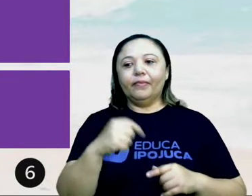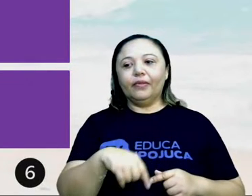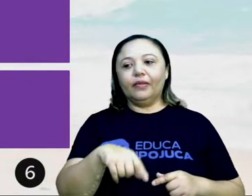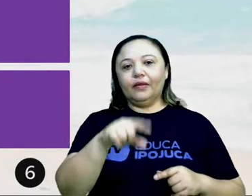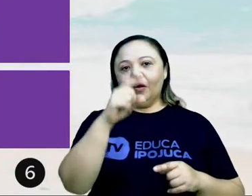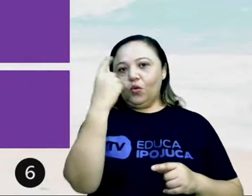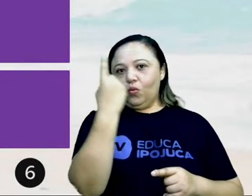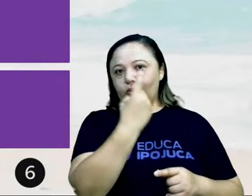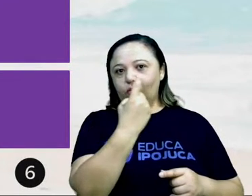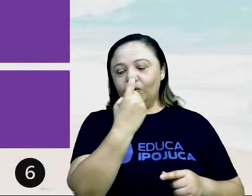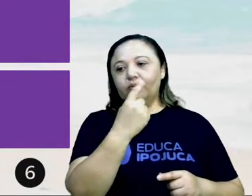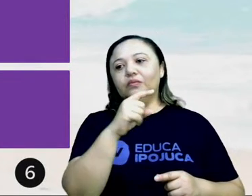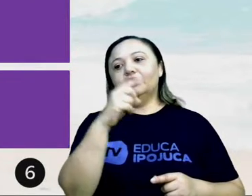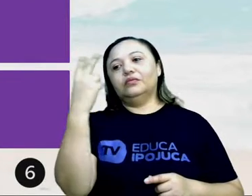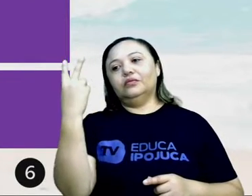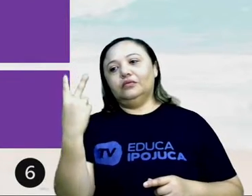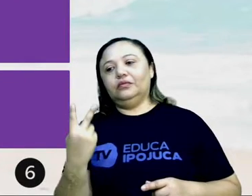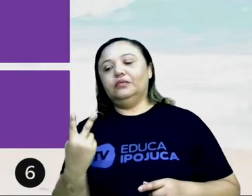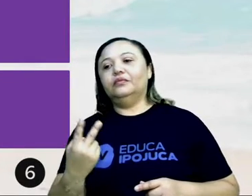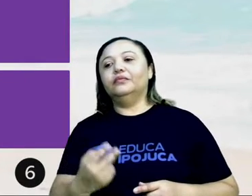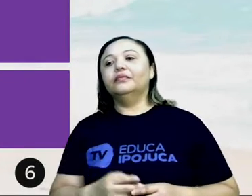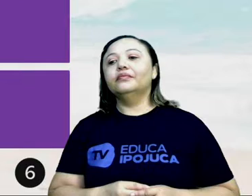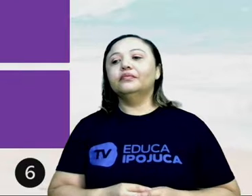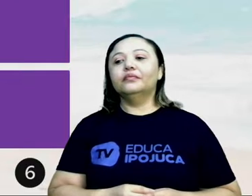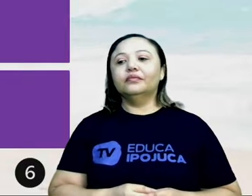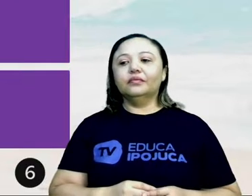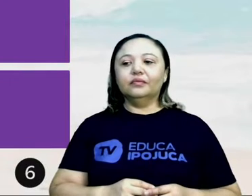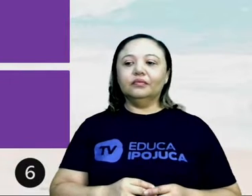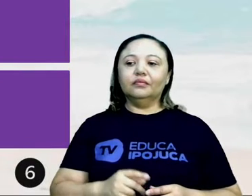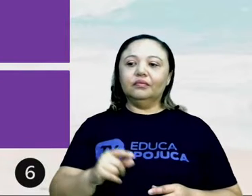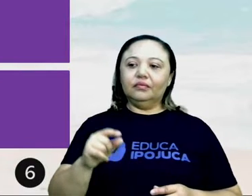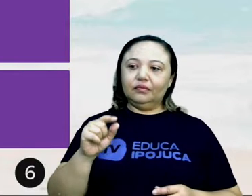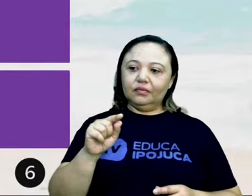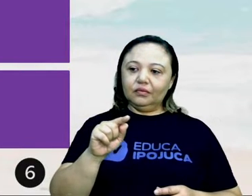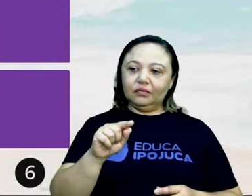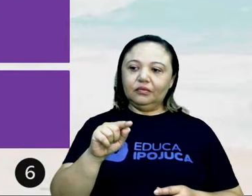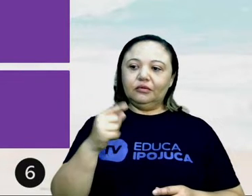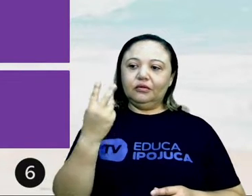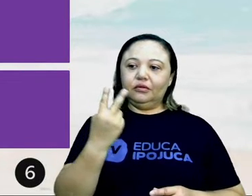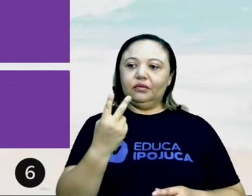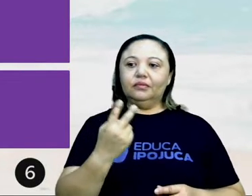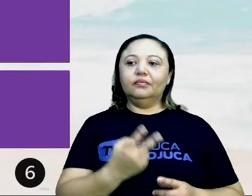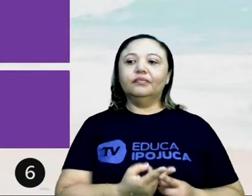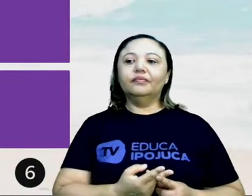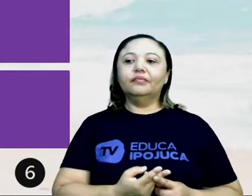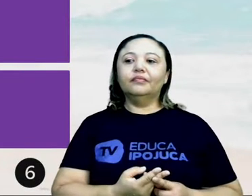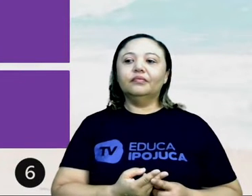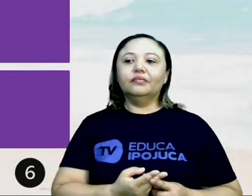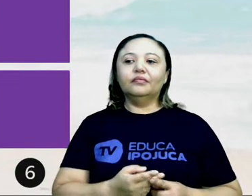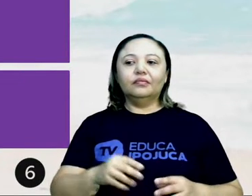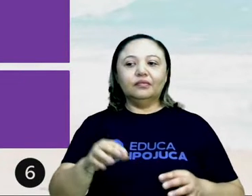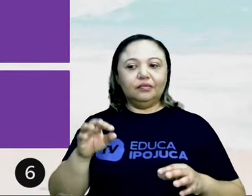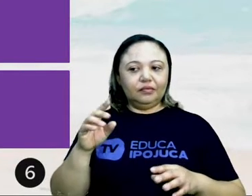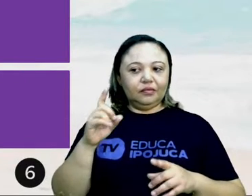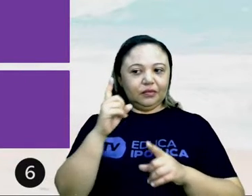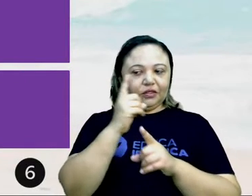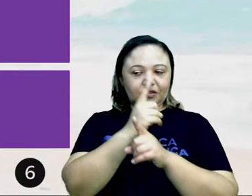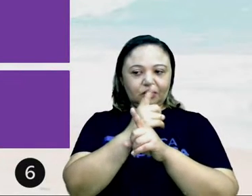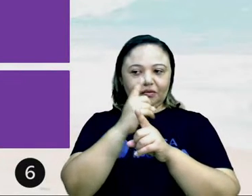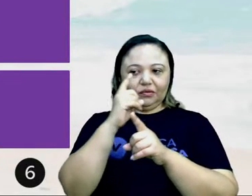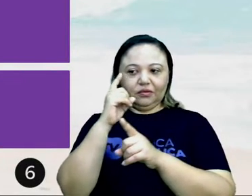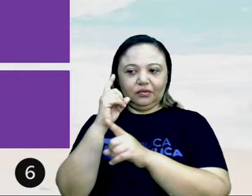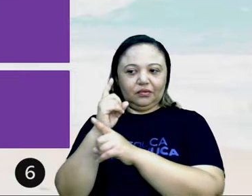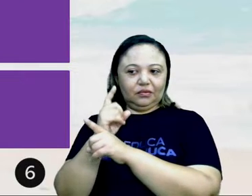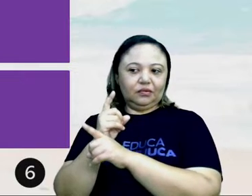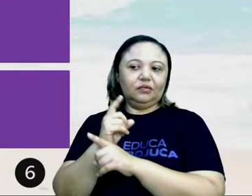1, mais da linha 2, né? Preto 1, branquinho 2. E a gente achou uma outra